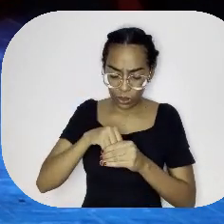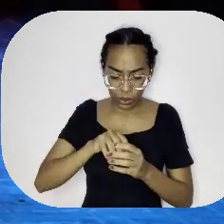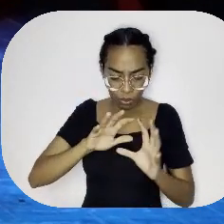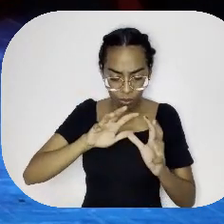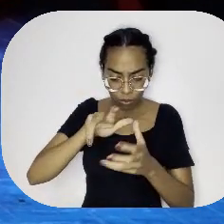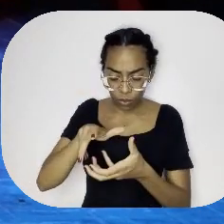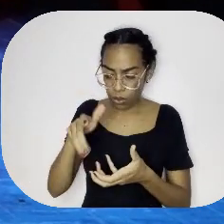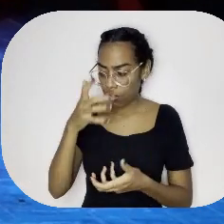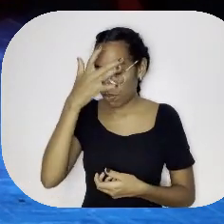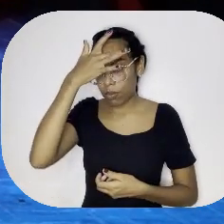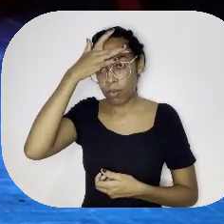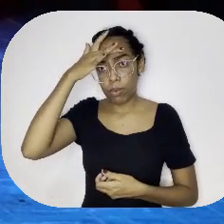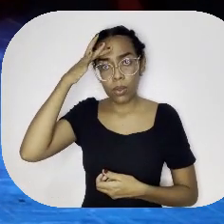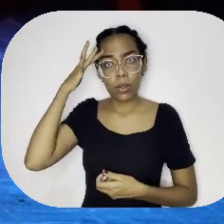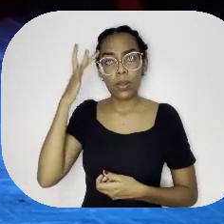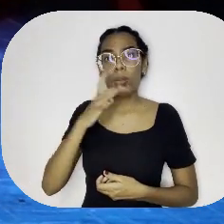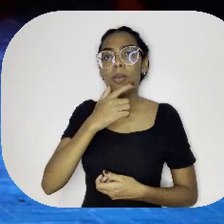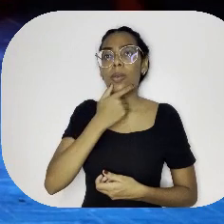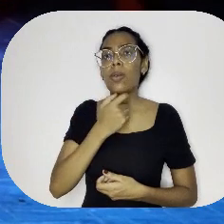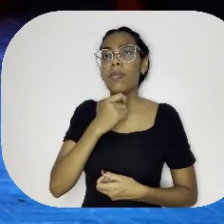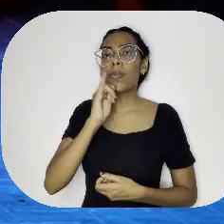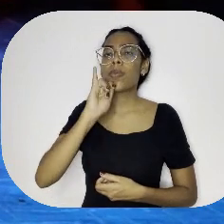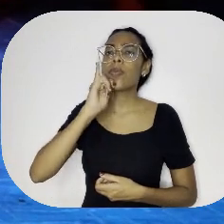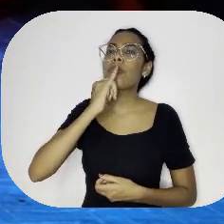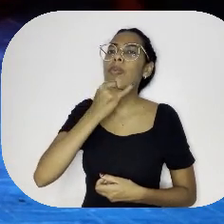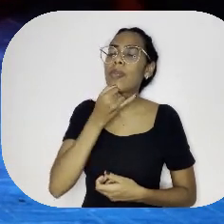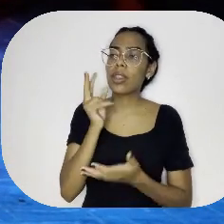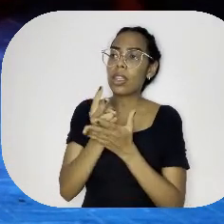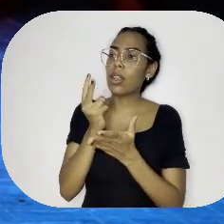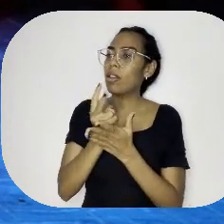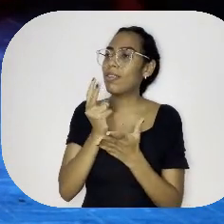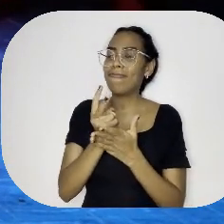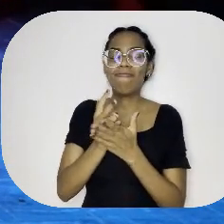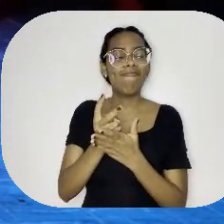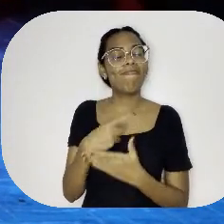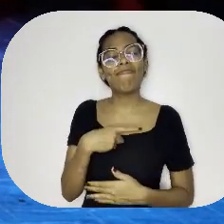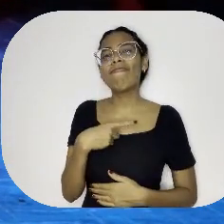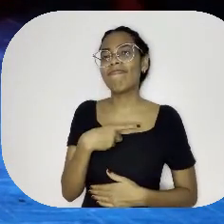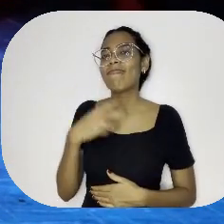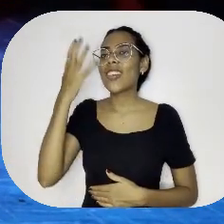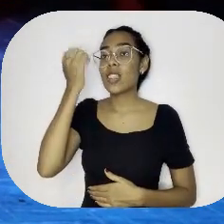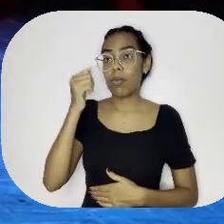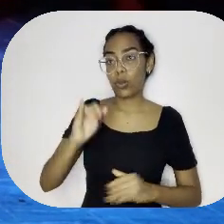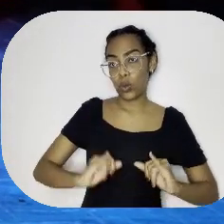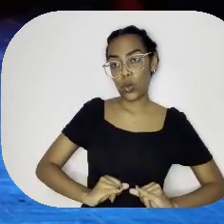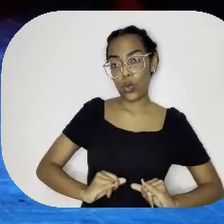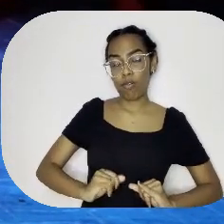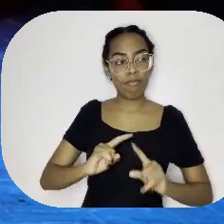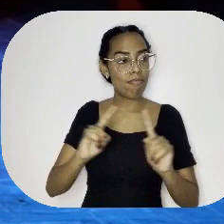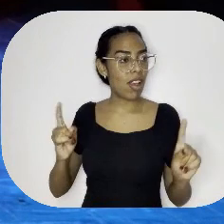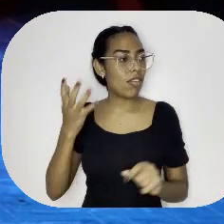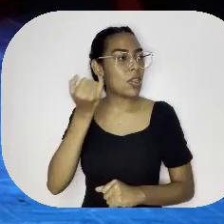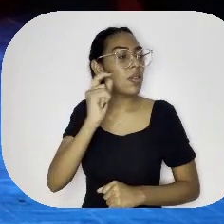O homem por quem sobrecaiu a praga da tristeza do mundo, o homem